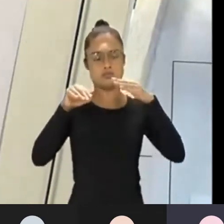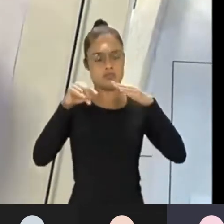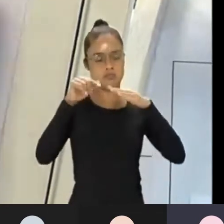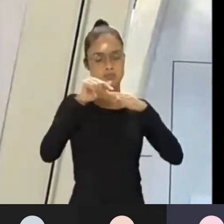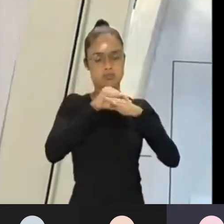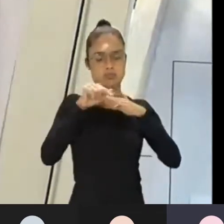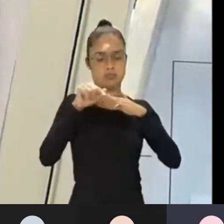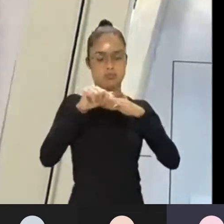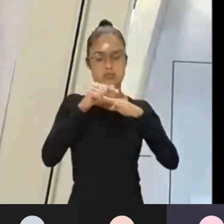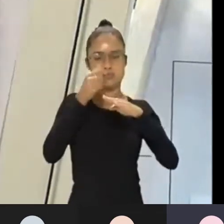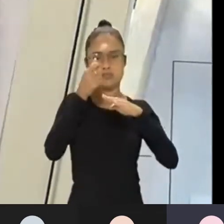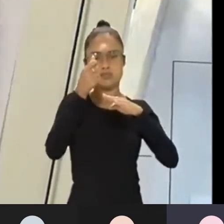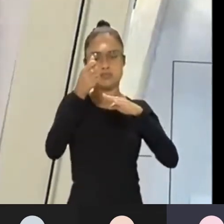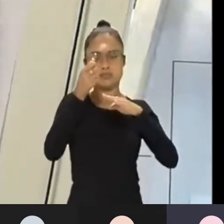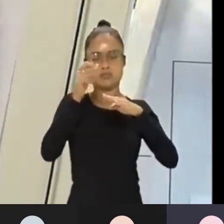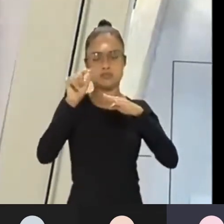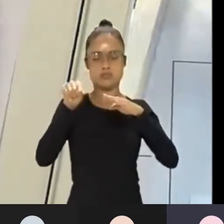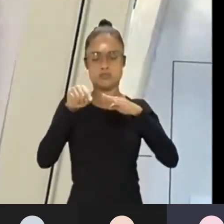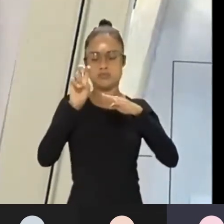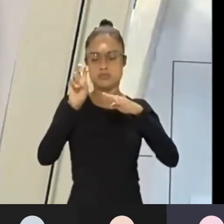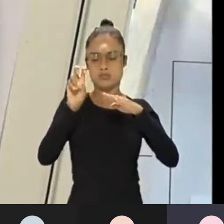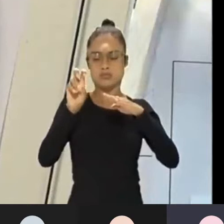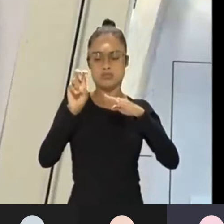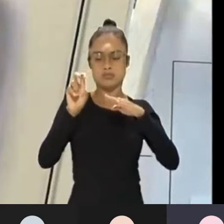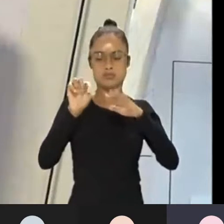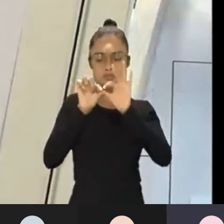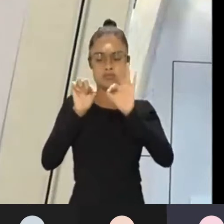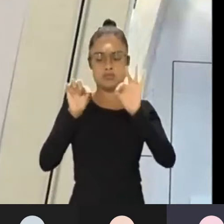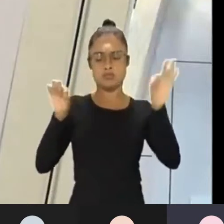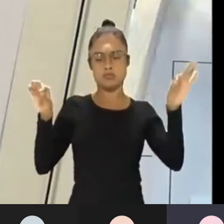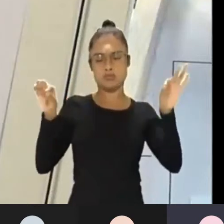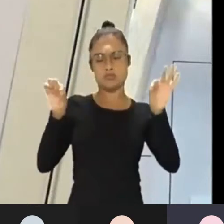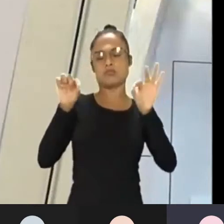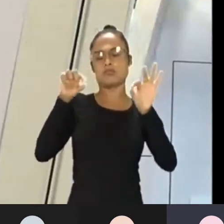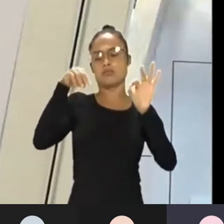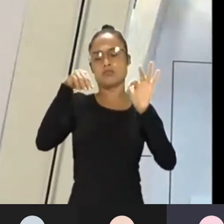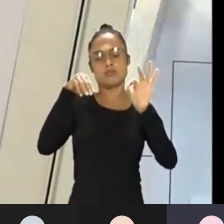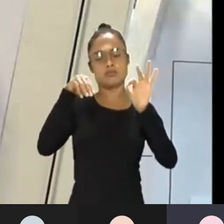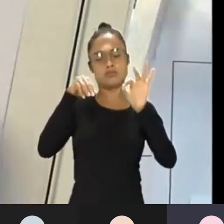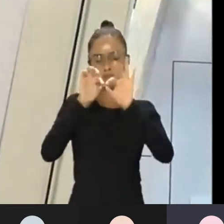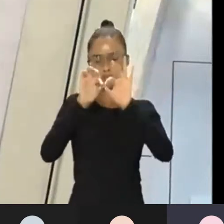6,5. Meço 6,5 e marco um vértice.